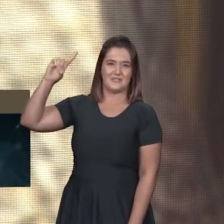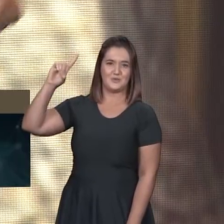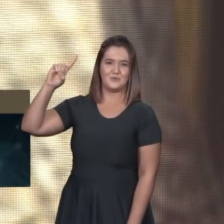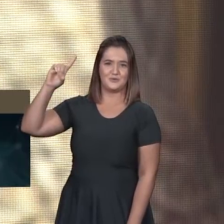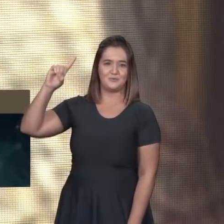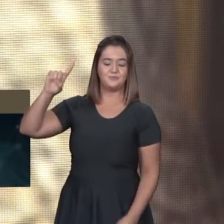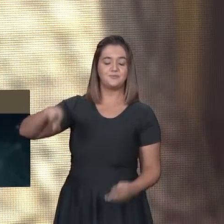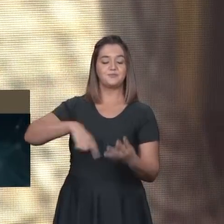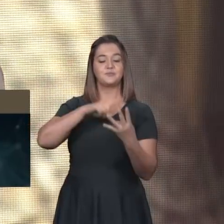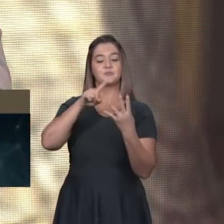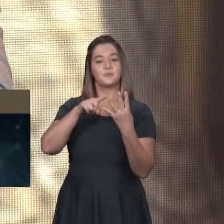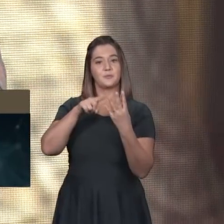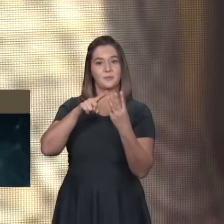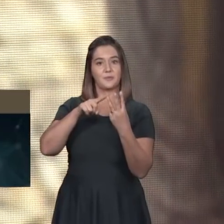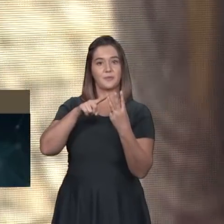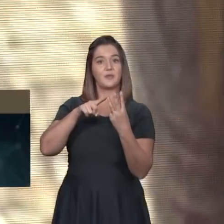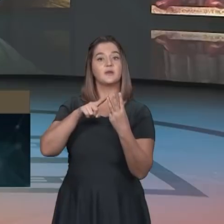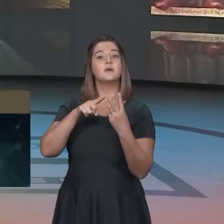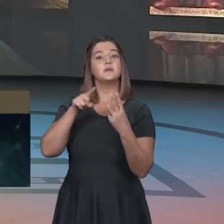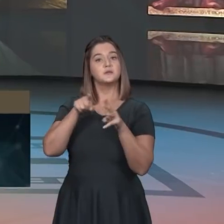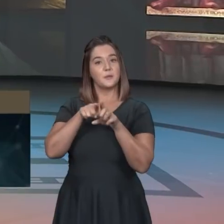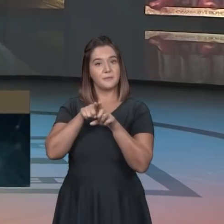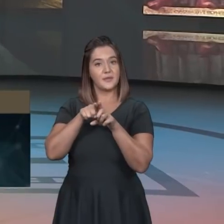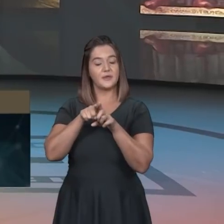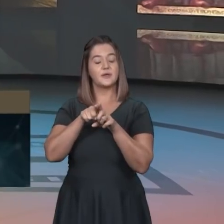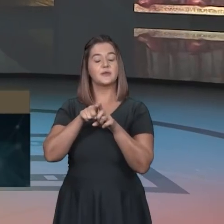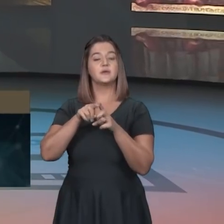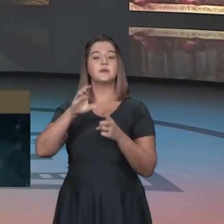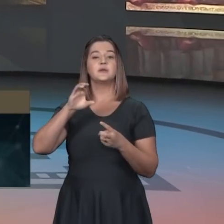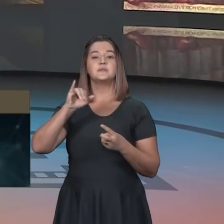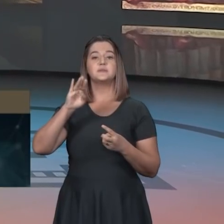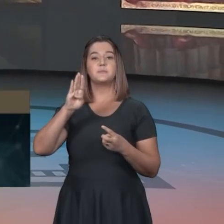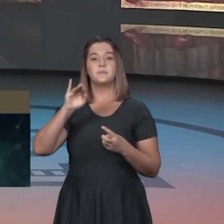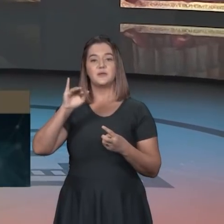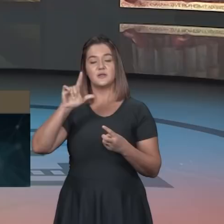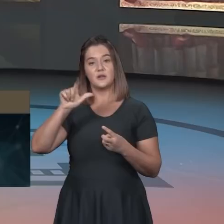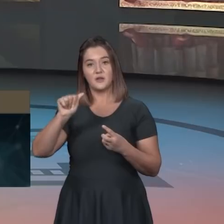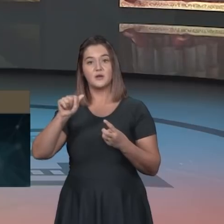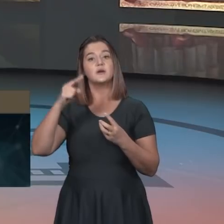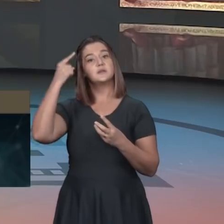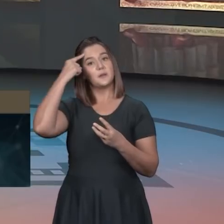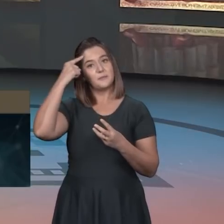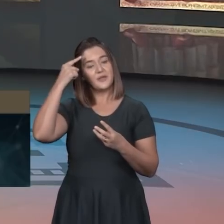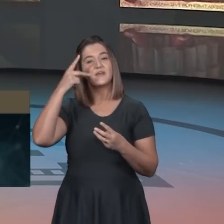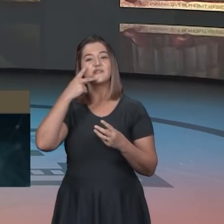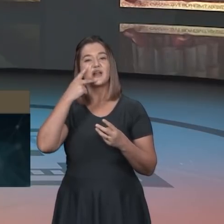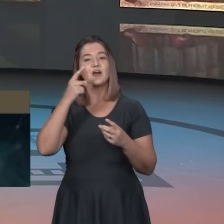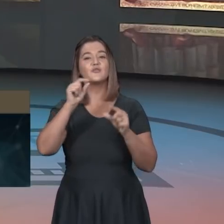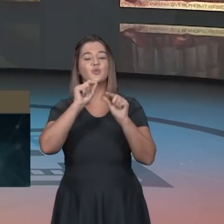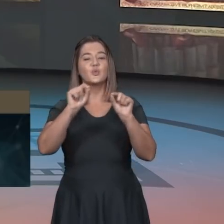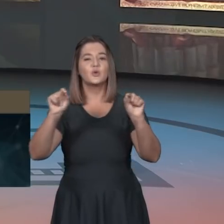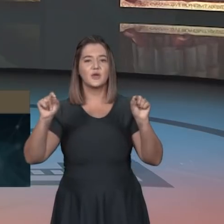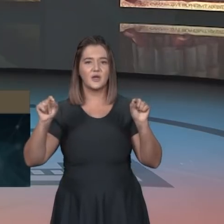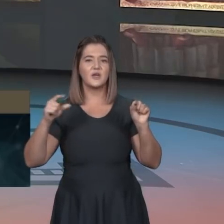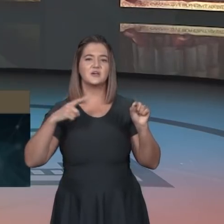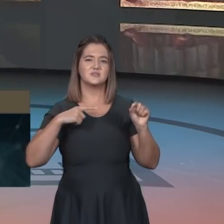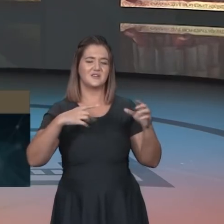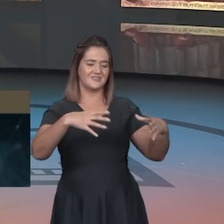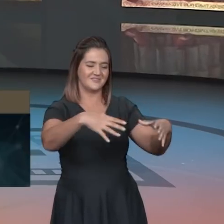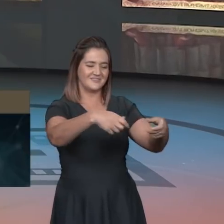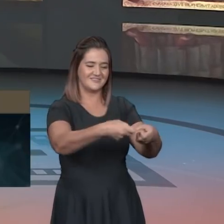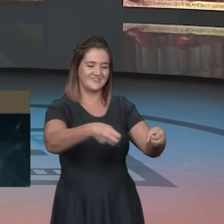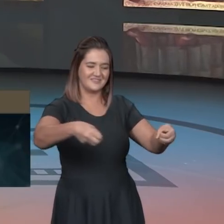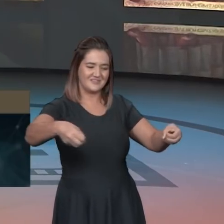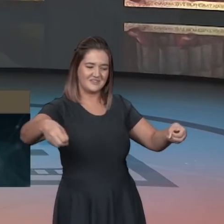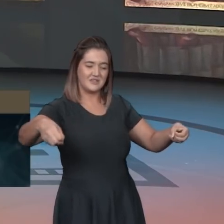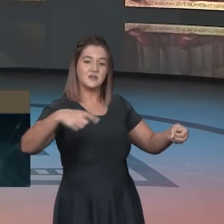E Sibila, que depois vai emprestar o seu nome para uns oráculos que são chamados oráculos sibilinos, nós sabemos muito pouco sobre essa